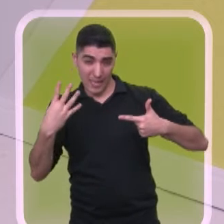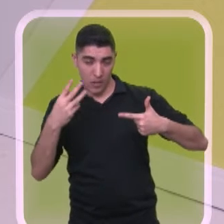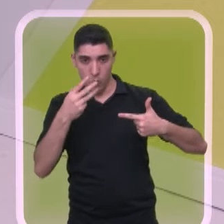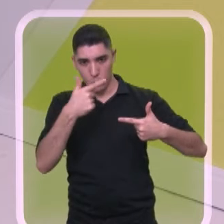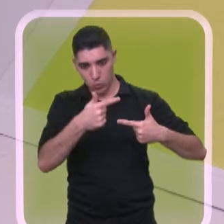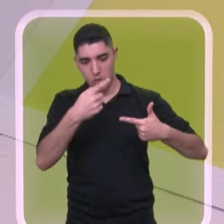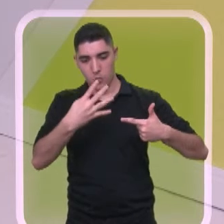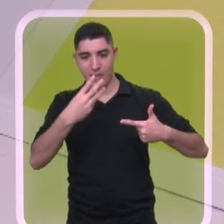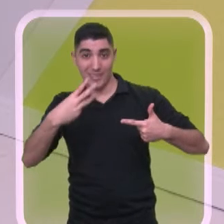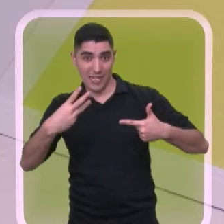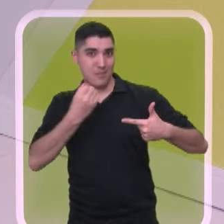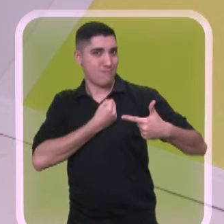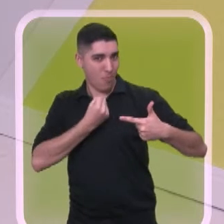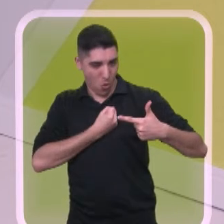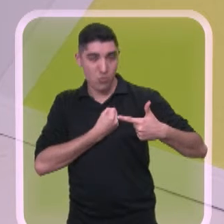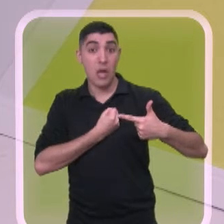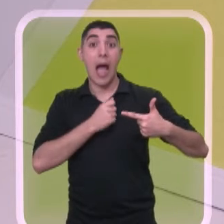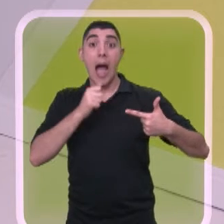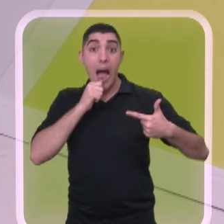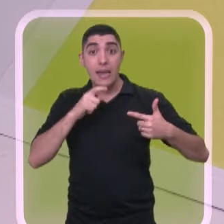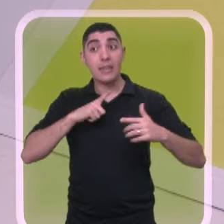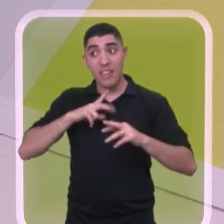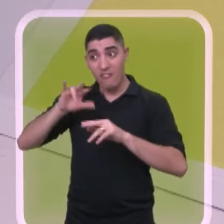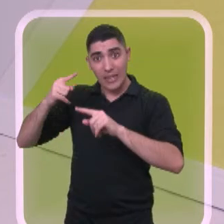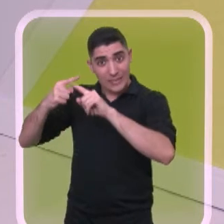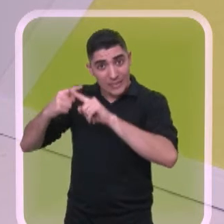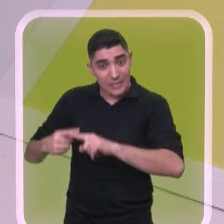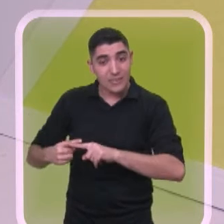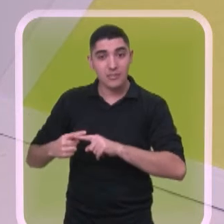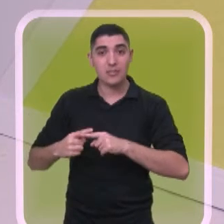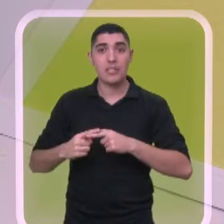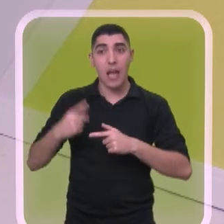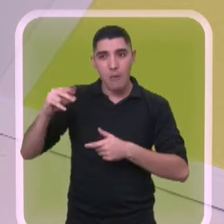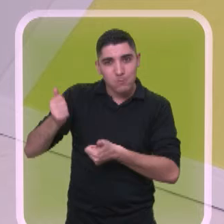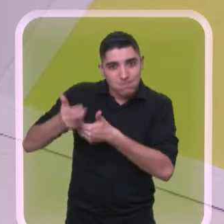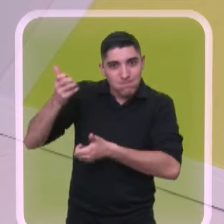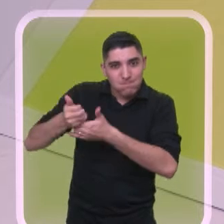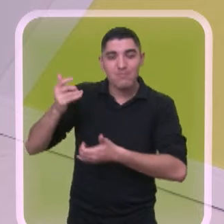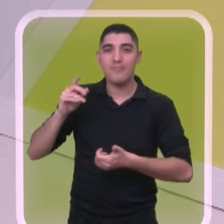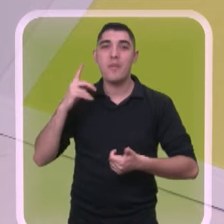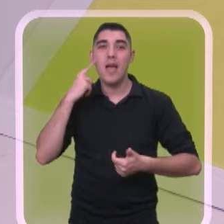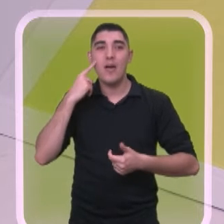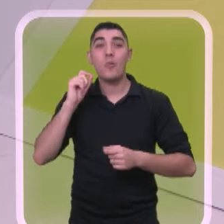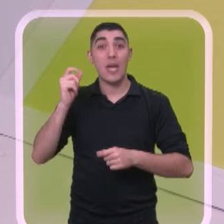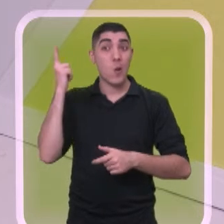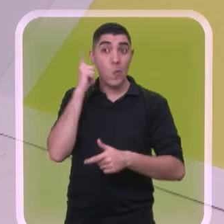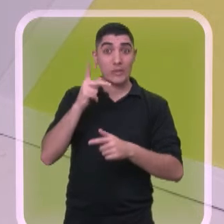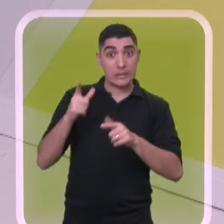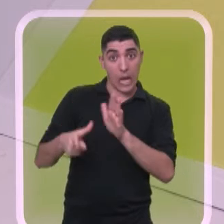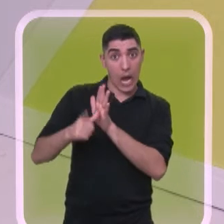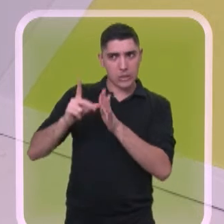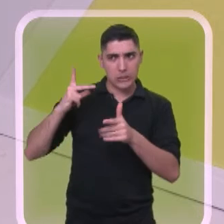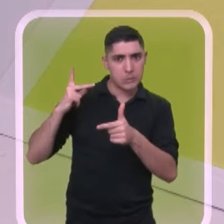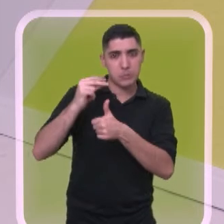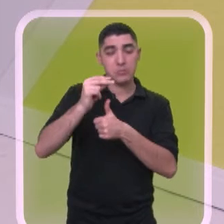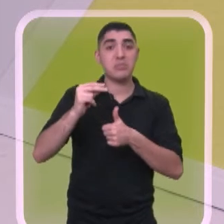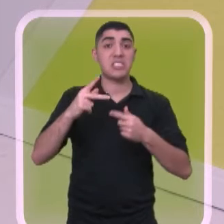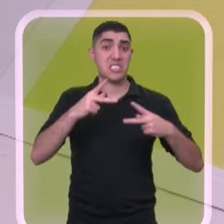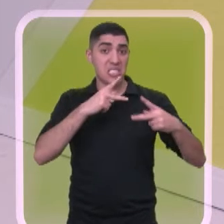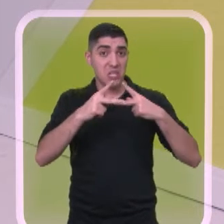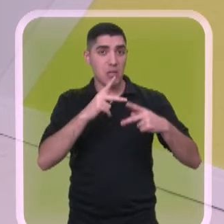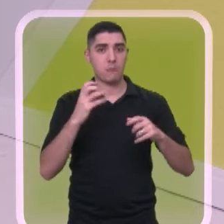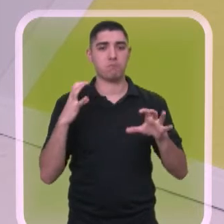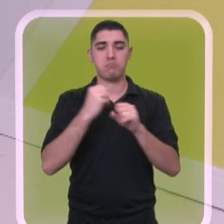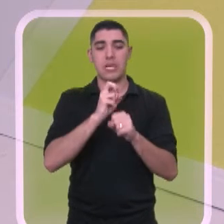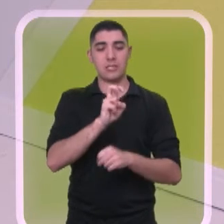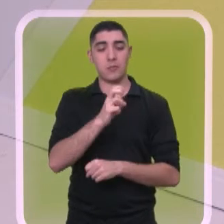tendo jogos para acontecer durante essa semana. Vamos, TP, para conquistar o título de forma antecipada, São José somou 53